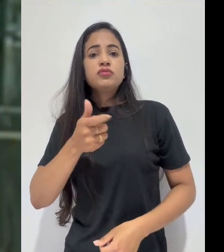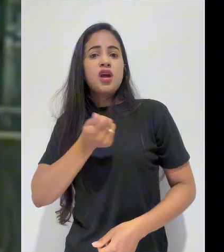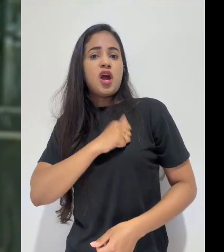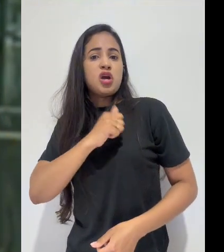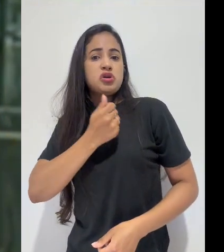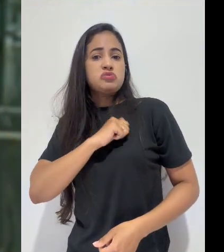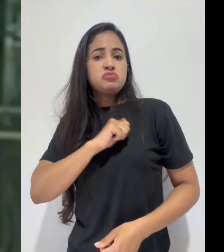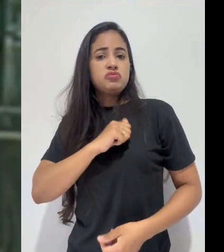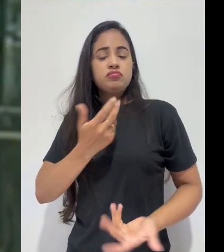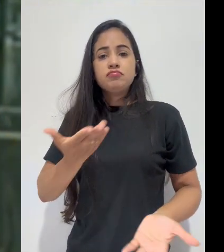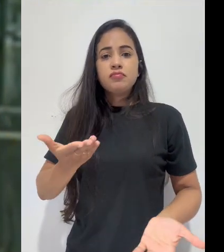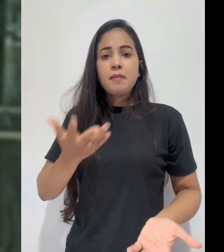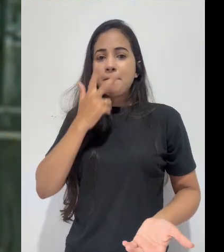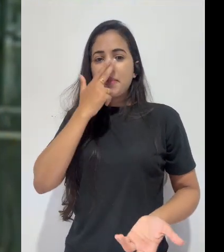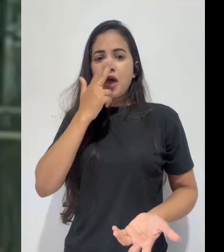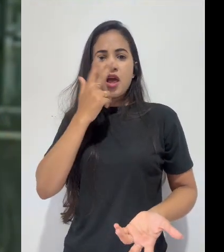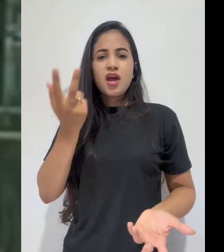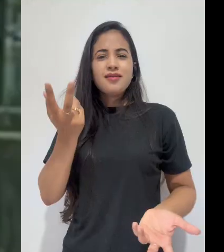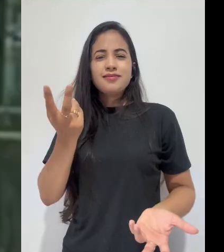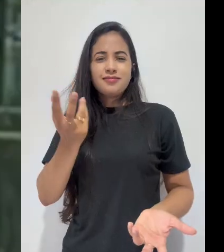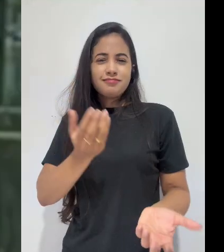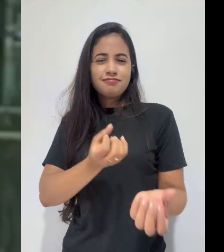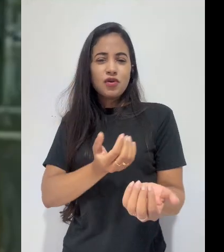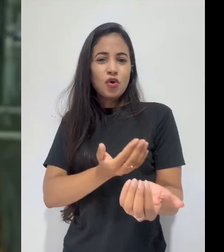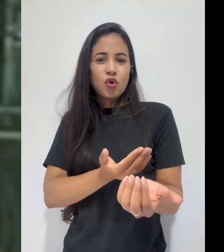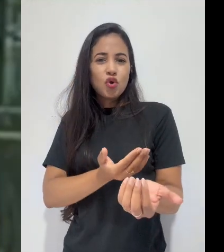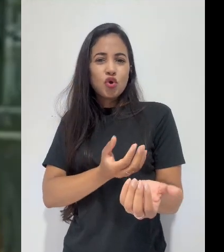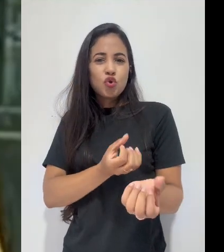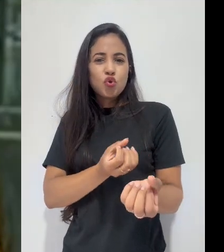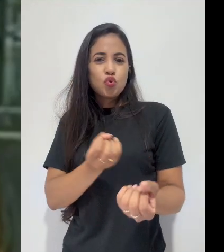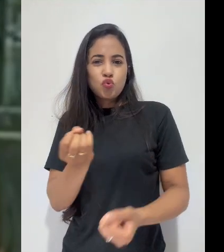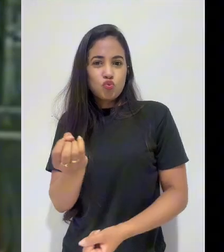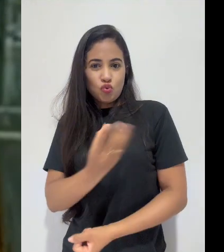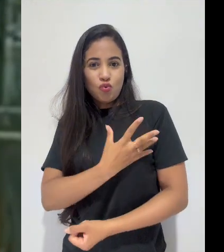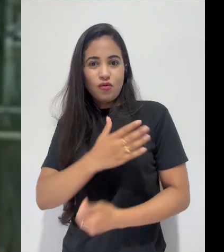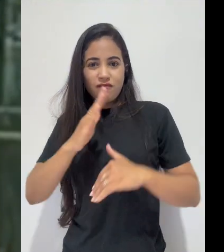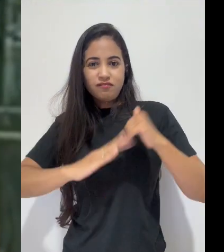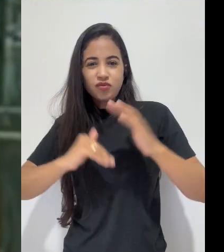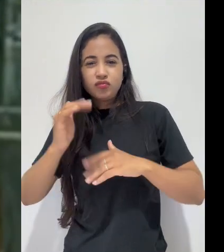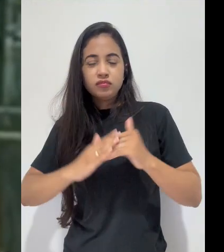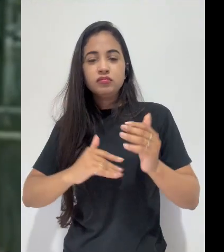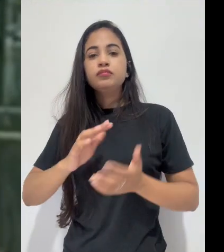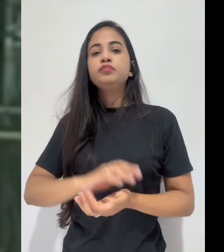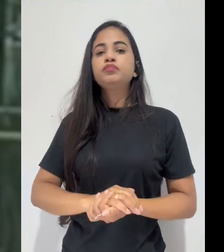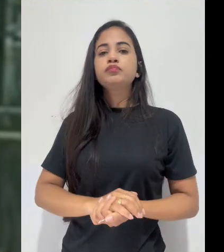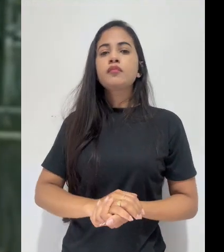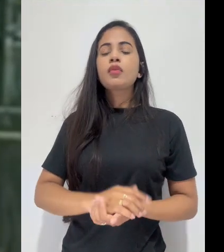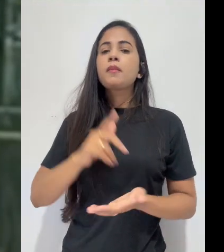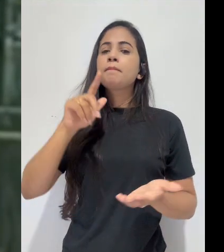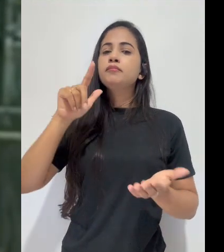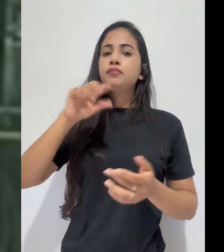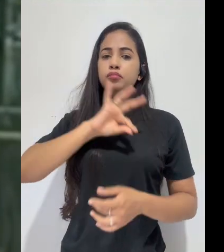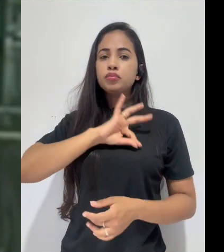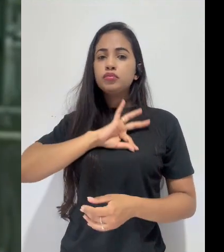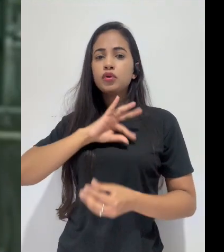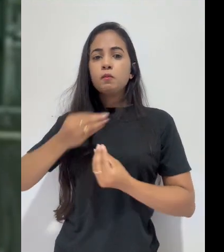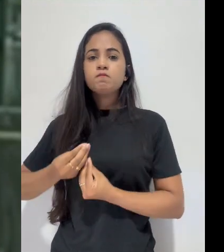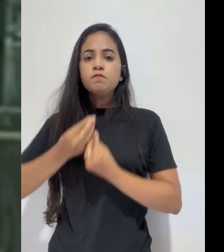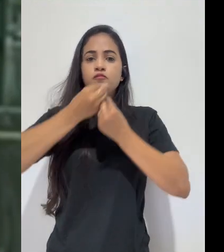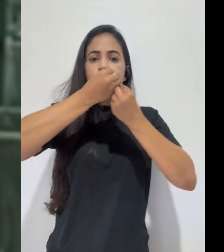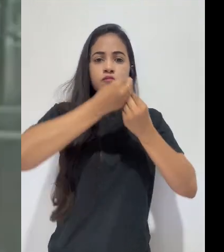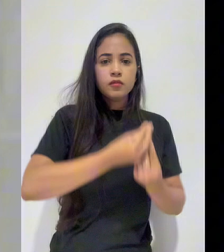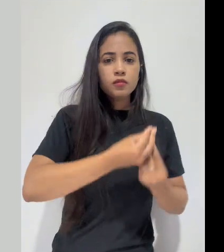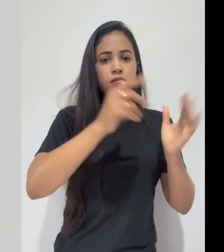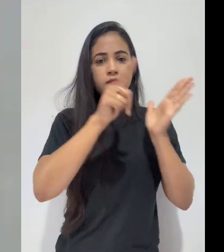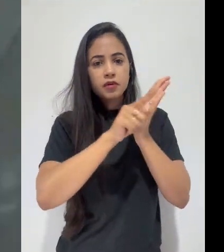atitude. A impressão que eu tinha é que ele tinha acabado de entrar na polícia, porque ele ficou igual um garotinho. E ele entregou a ficha para o gerente